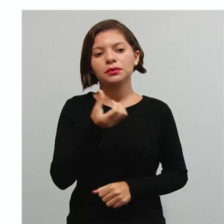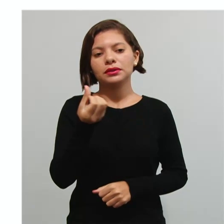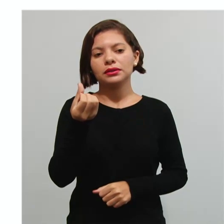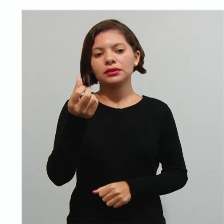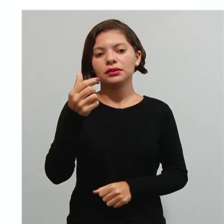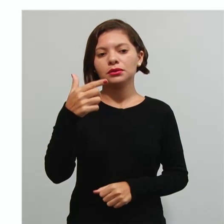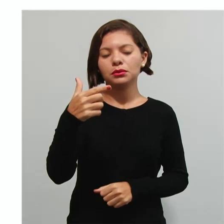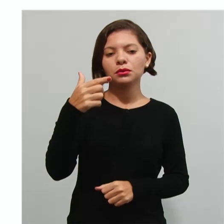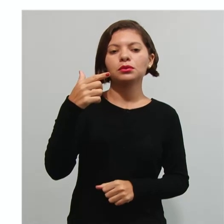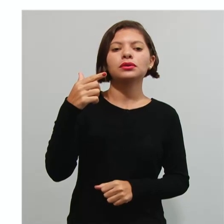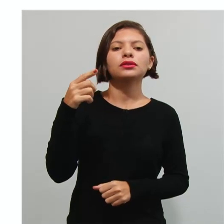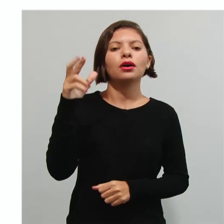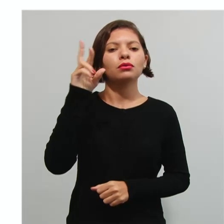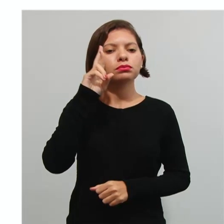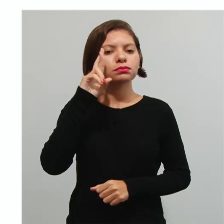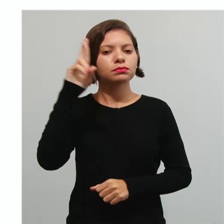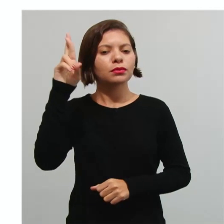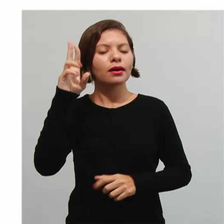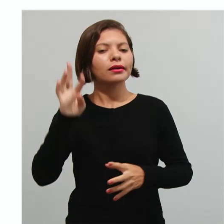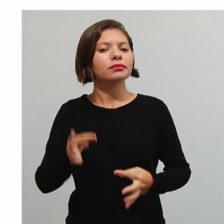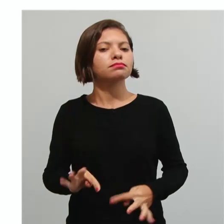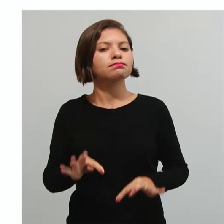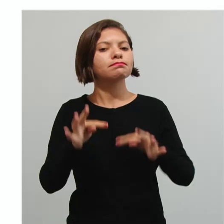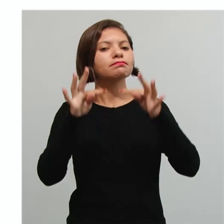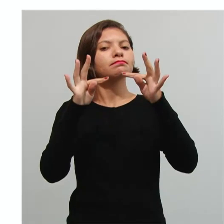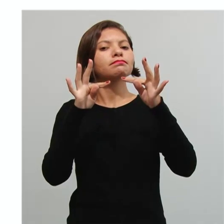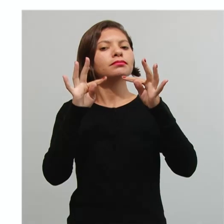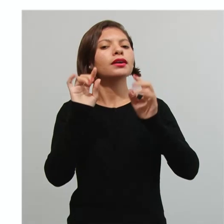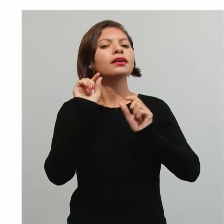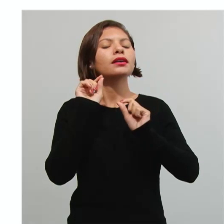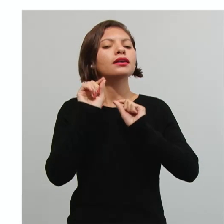o superintendente estadual de tecnologia, esse é